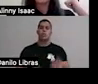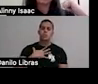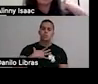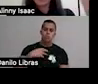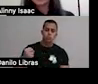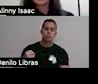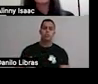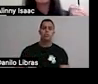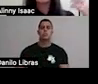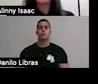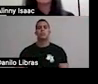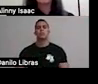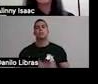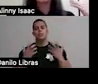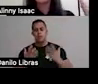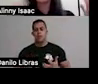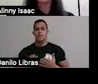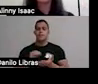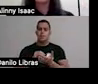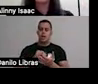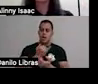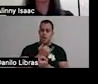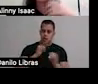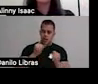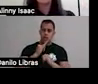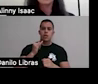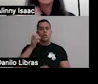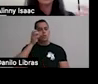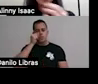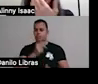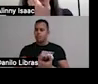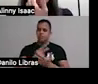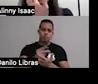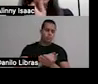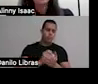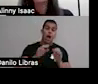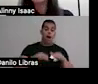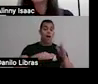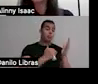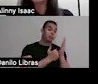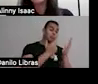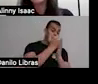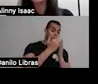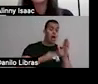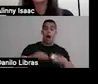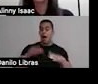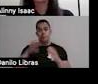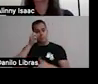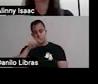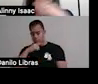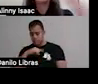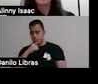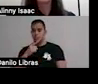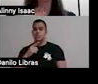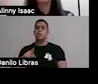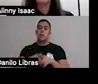suicida, fadiga, falta de energia, alterações no sono, seja para mais, seja para menos, alterações no peso e no apetite,